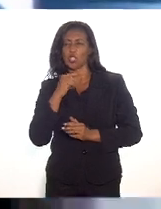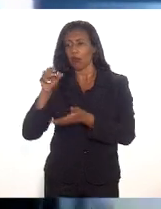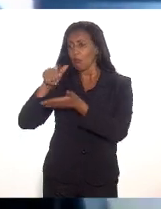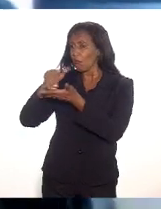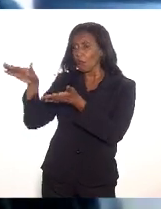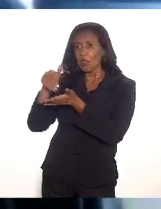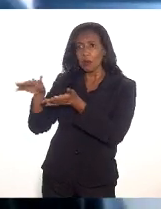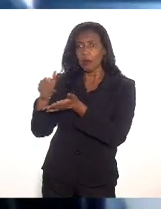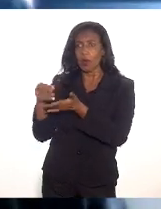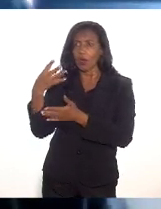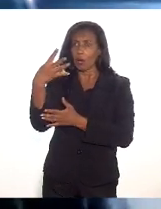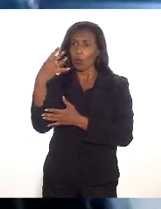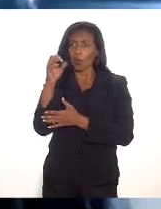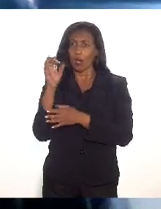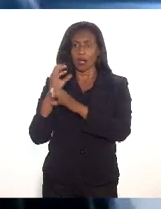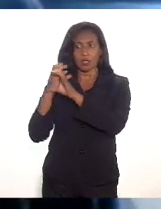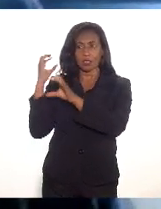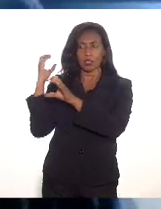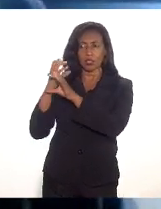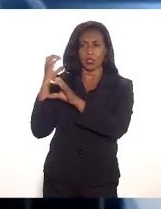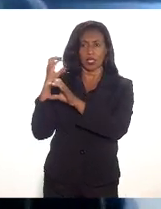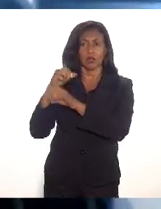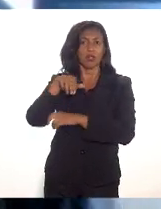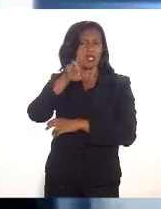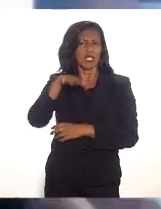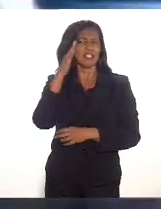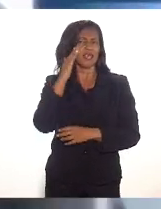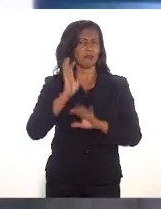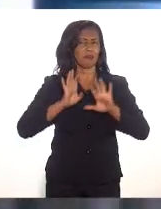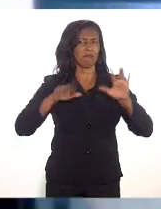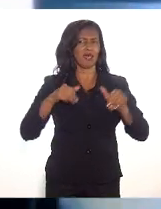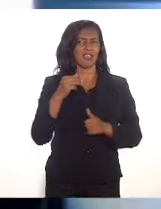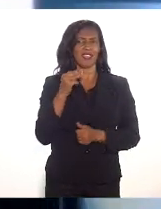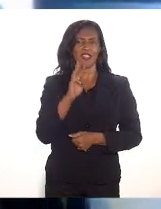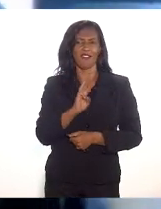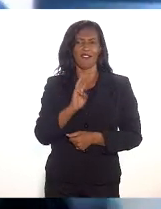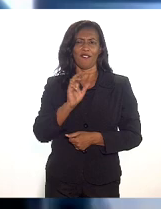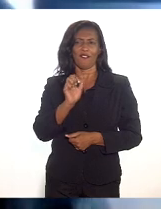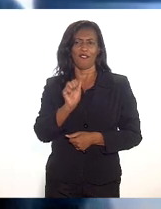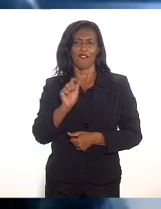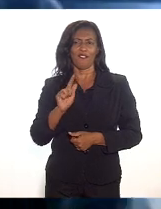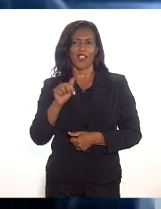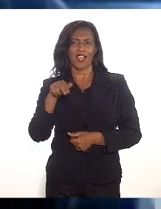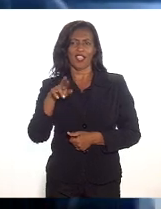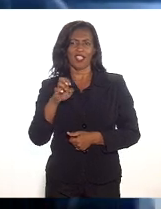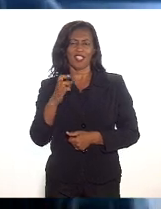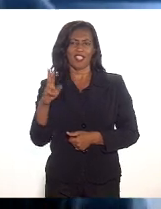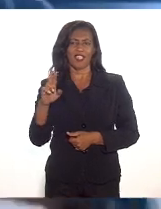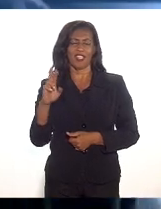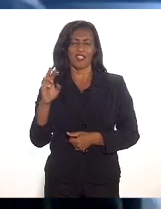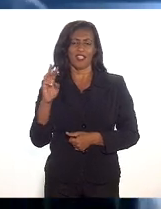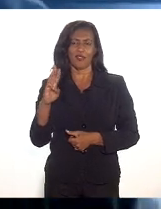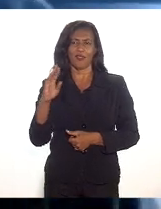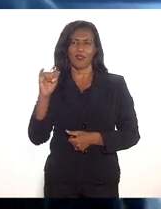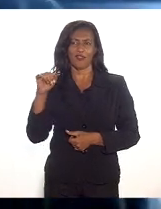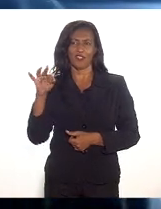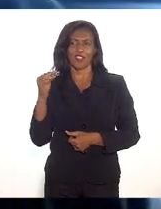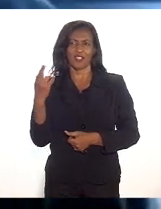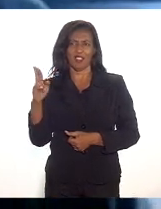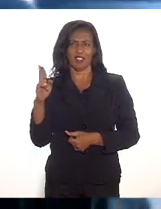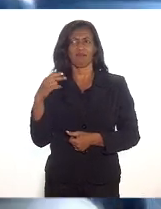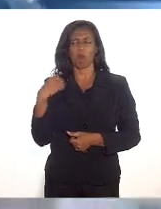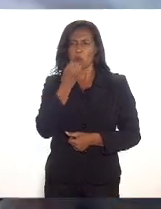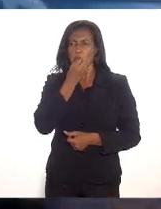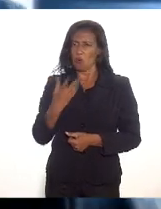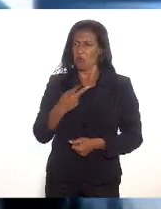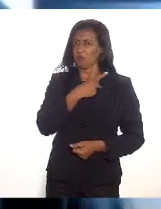sabe bem dessas histórias é o Wagner Victor, que foi um bom presidente. Nós fazíamos uma boa dobradinha, fizemos o